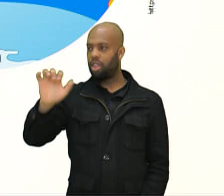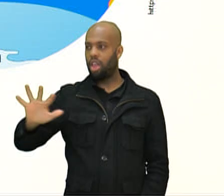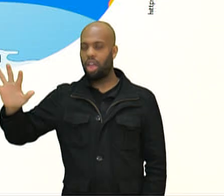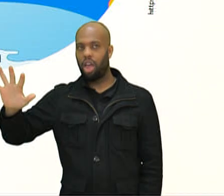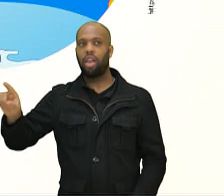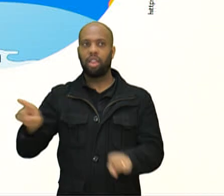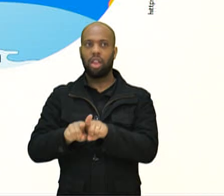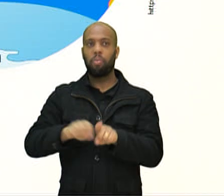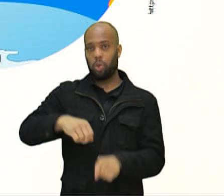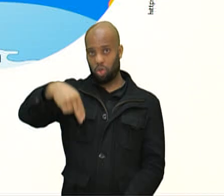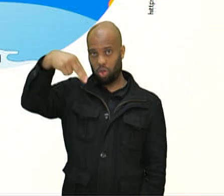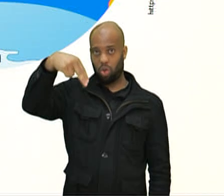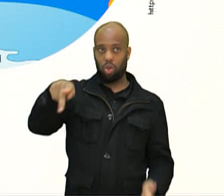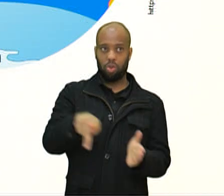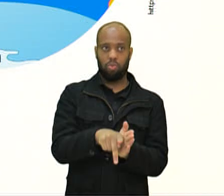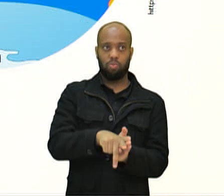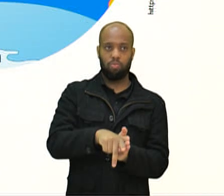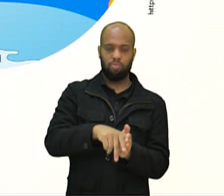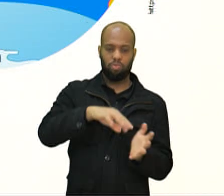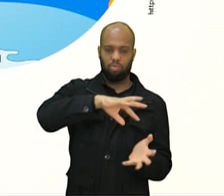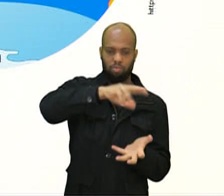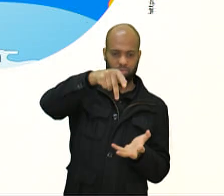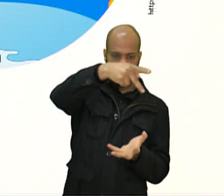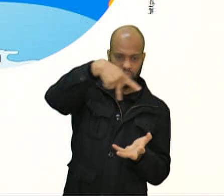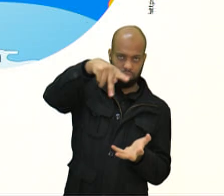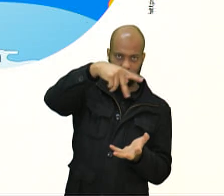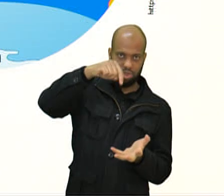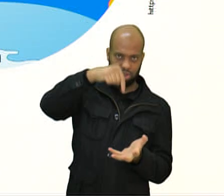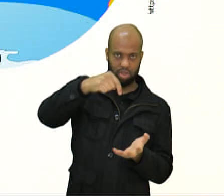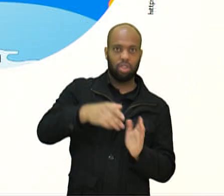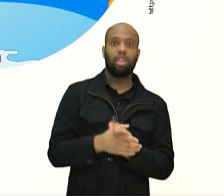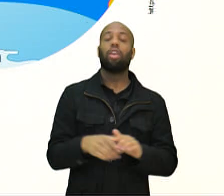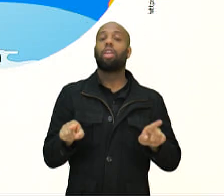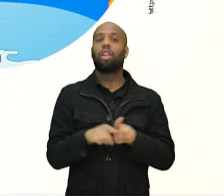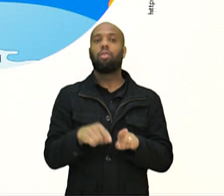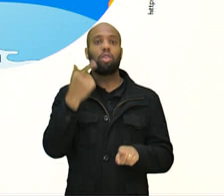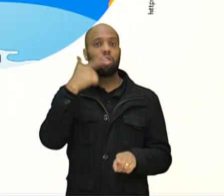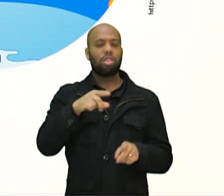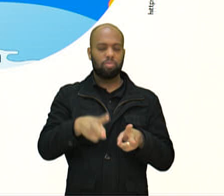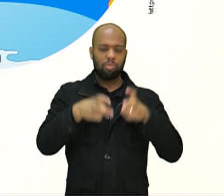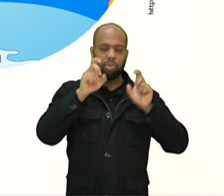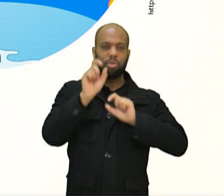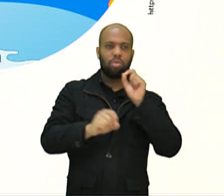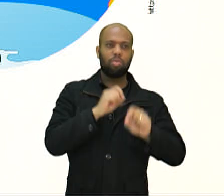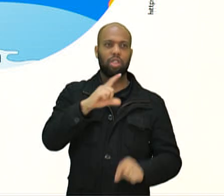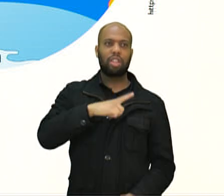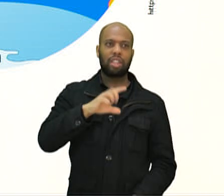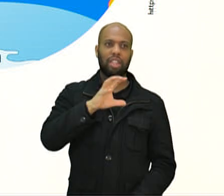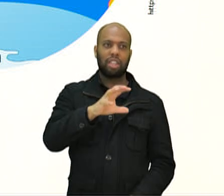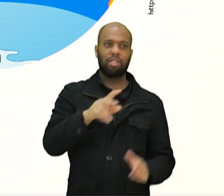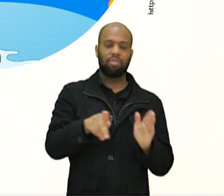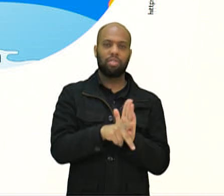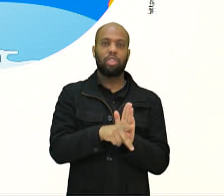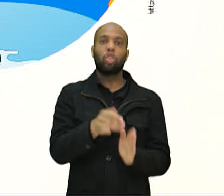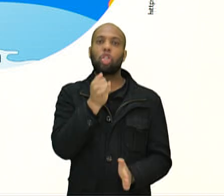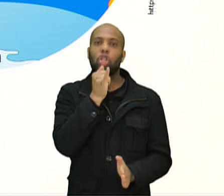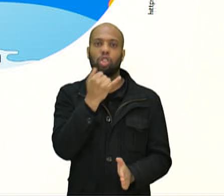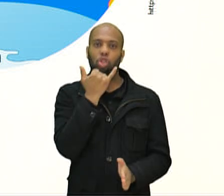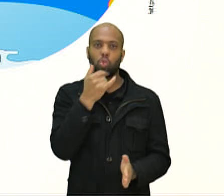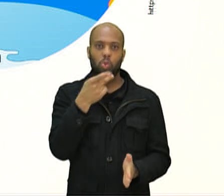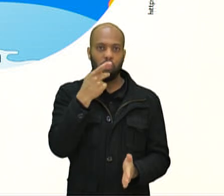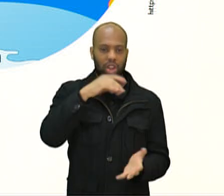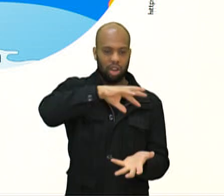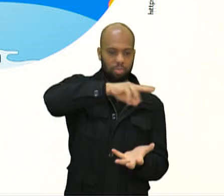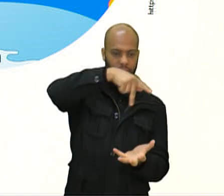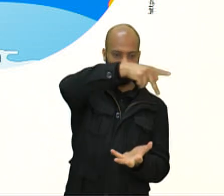da Antártida. Então, nessa ilustração que você vê, você consegue perceber exatamente a posição do